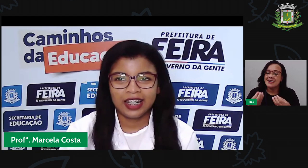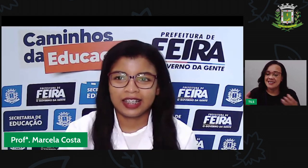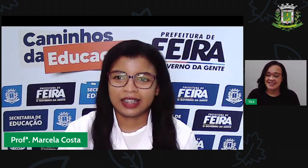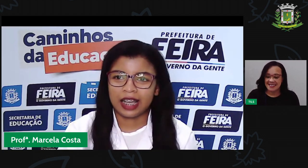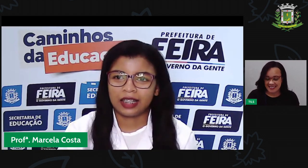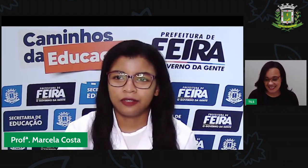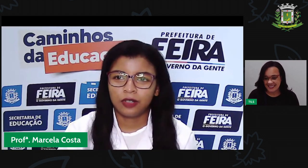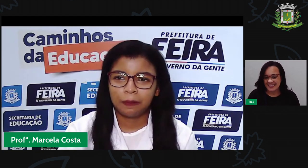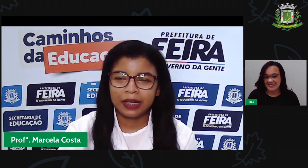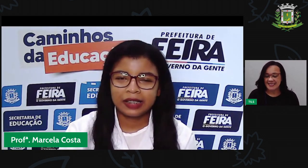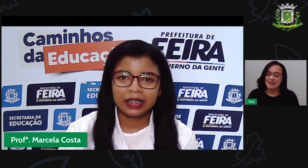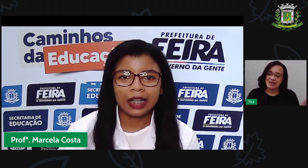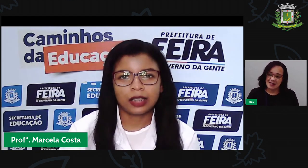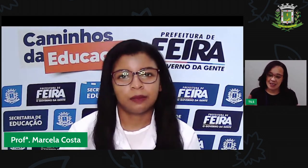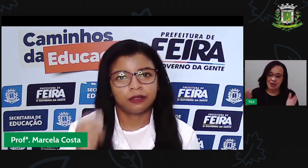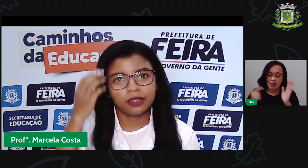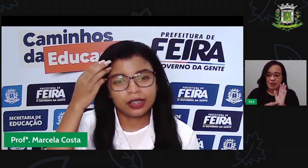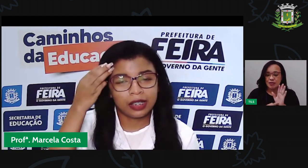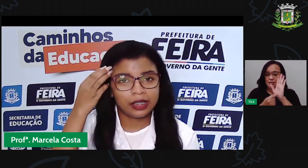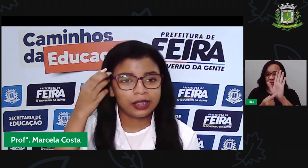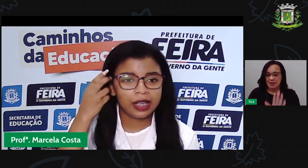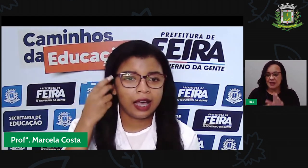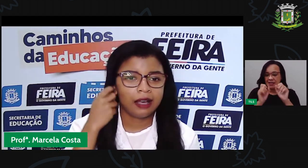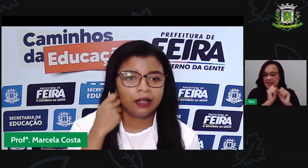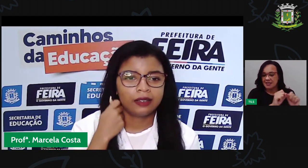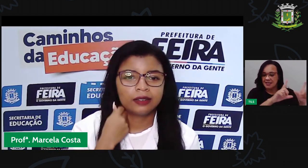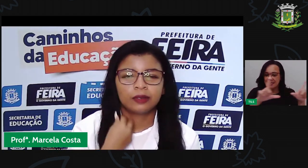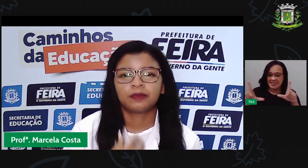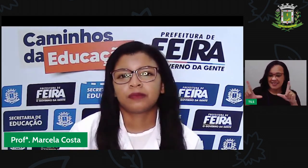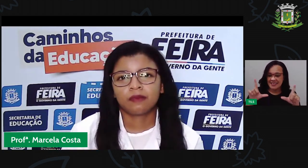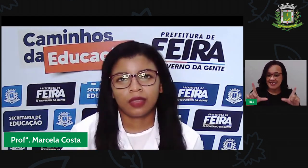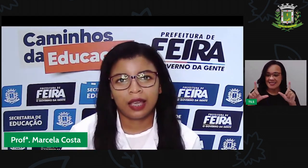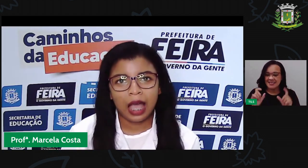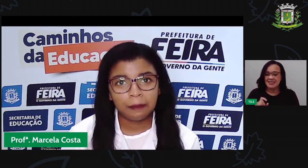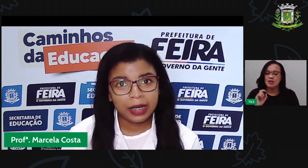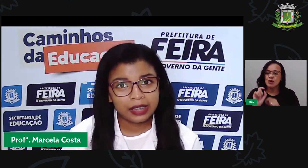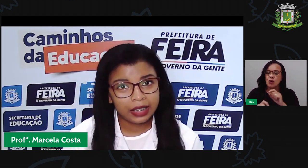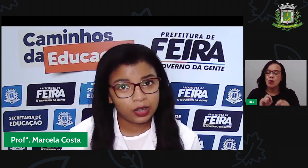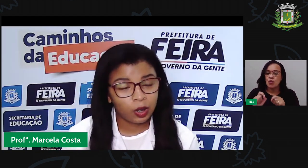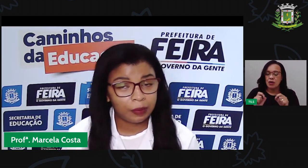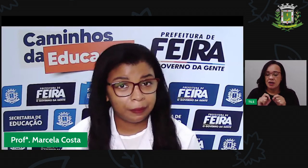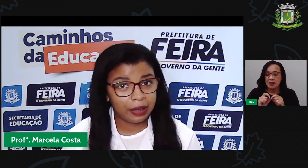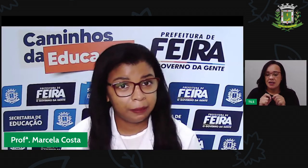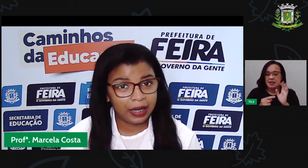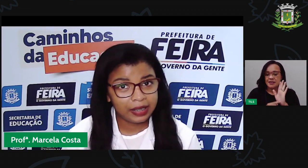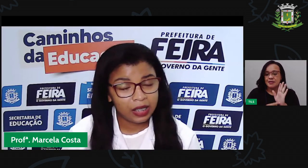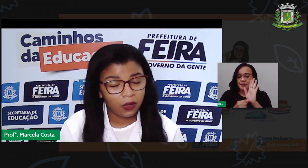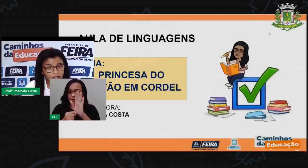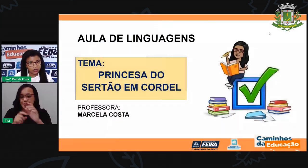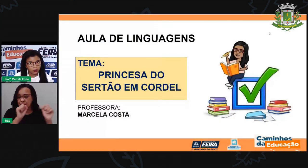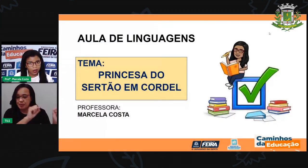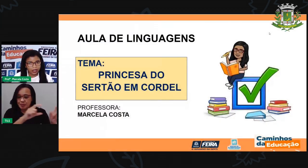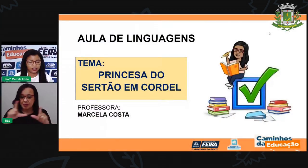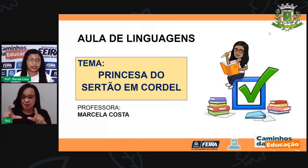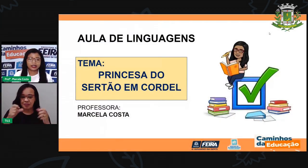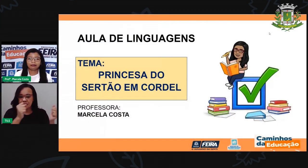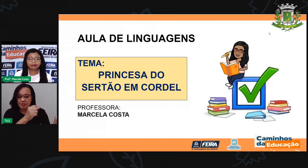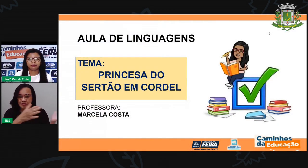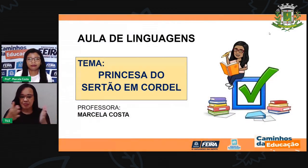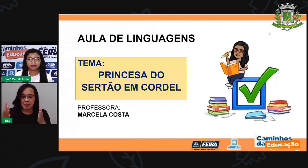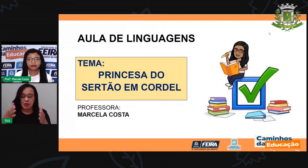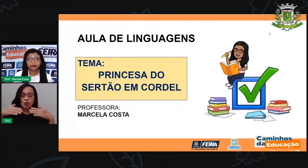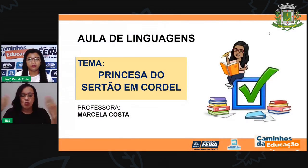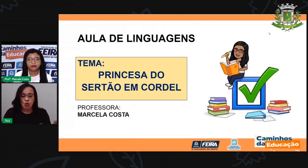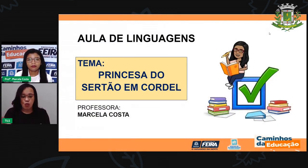Agora, criançada, eu vou apresentar aqui para vocês a apresentação que eu preparei para essa aula de linguagem.